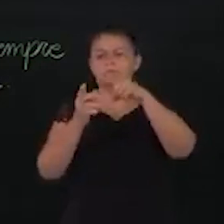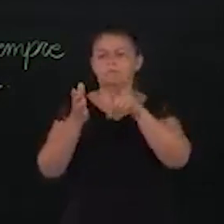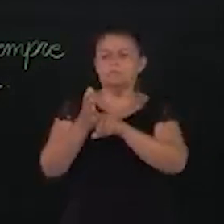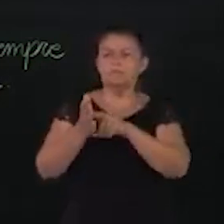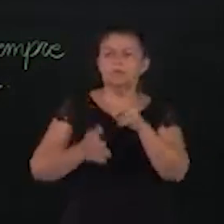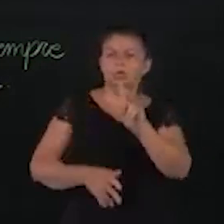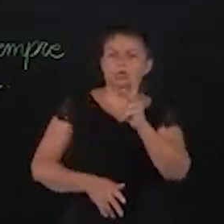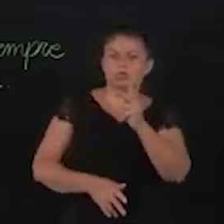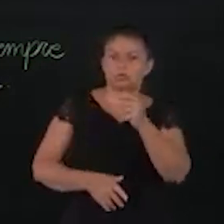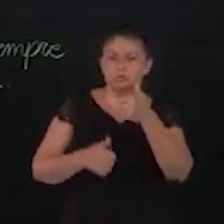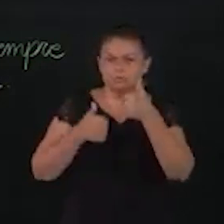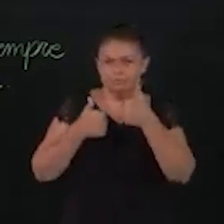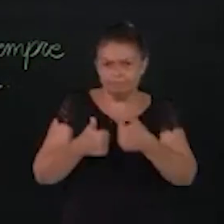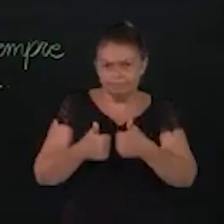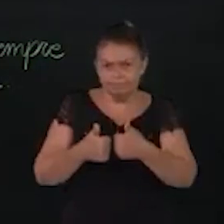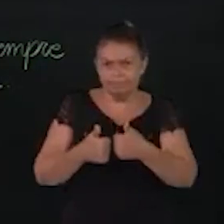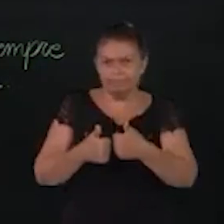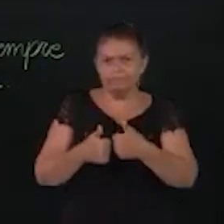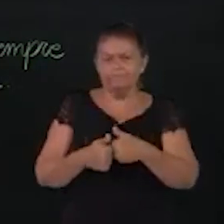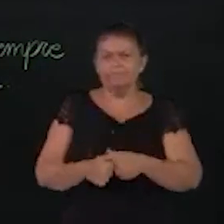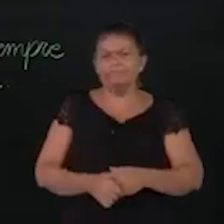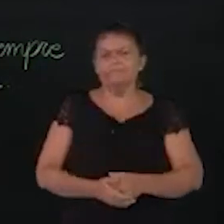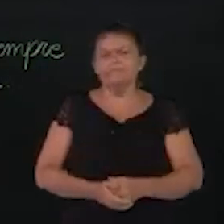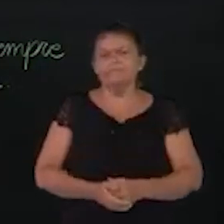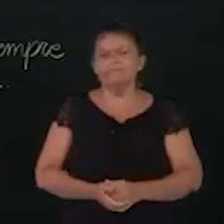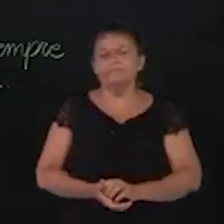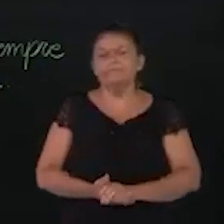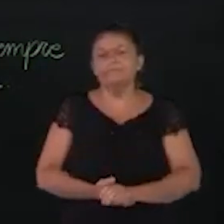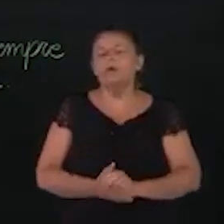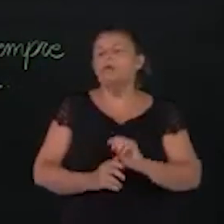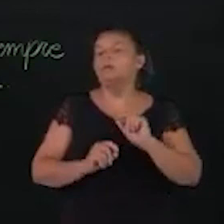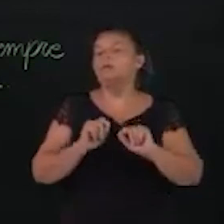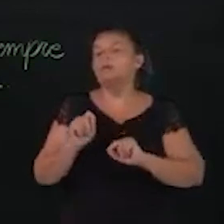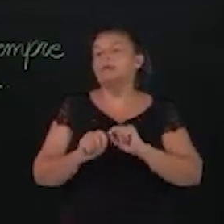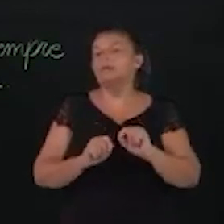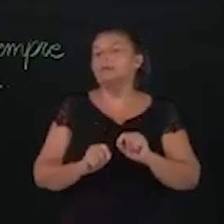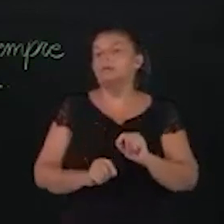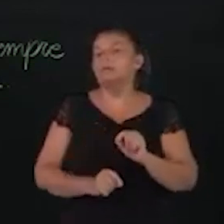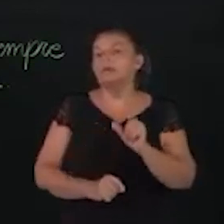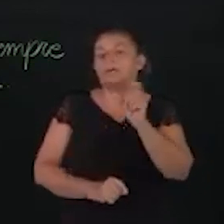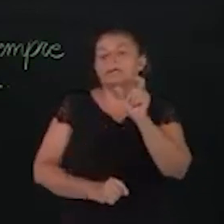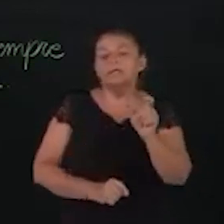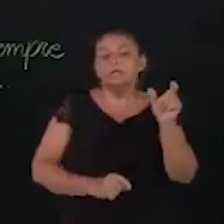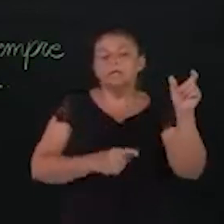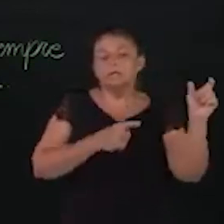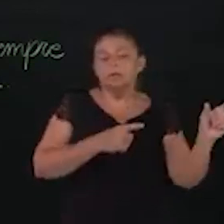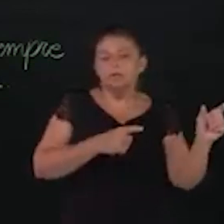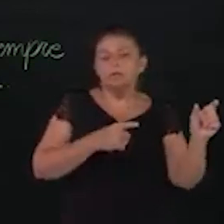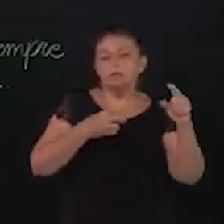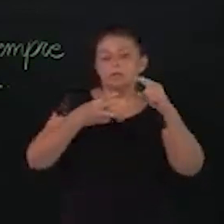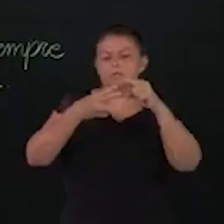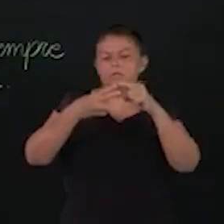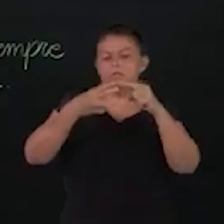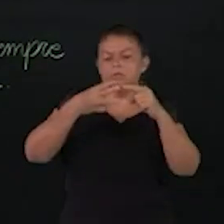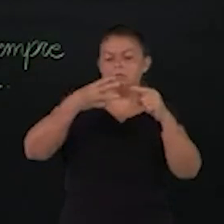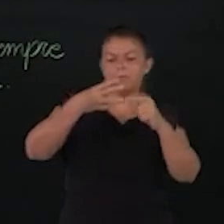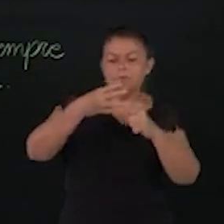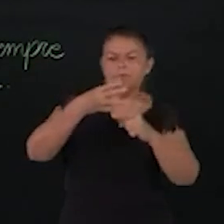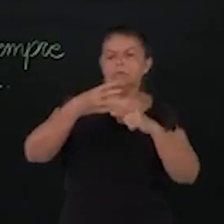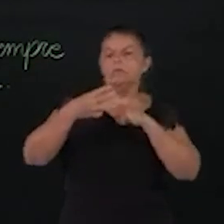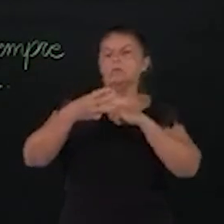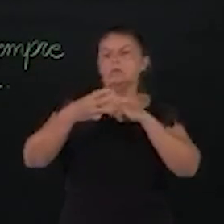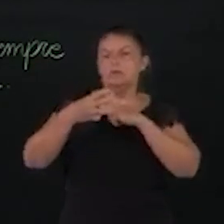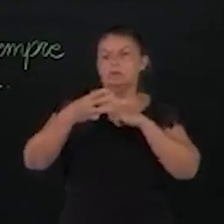adicionando números inteiros com sinais diferentes. Sendo que em cada uma dessas 3 operações,